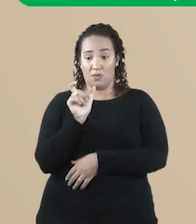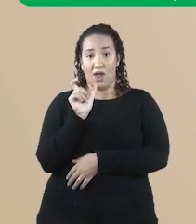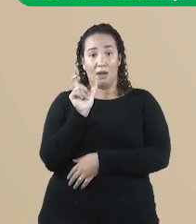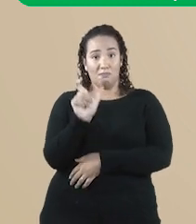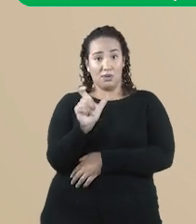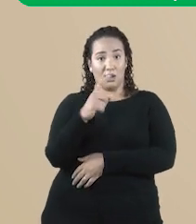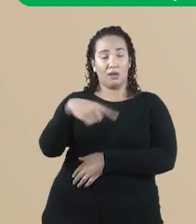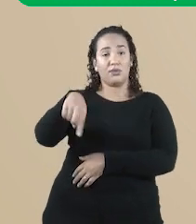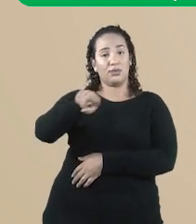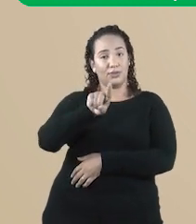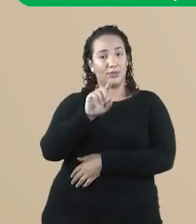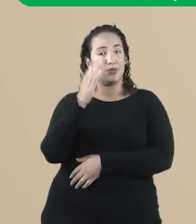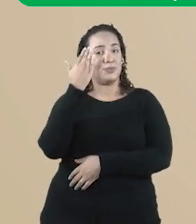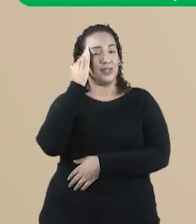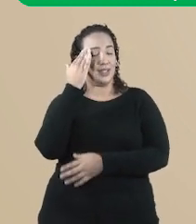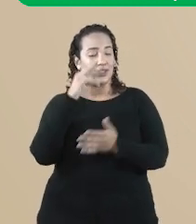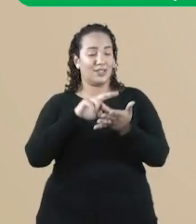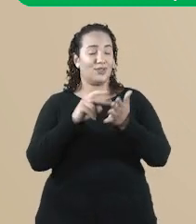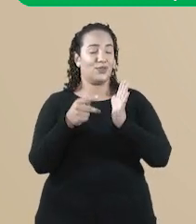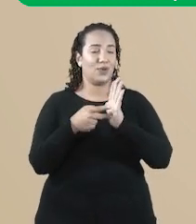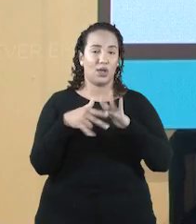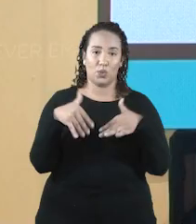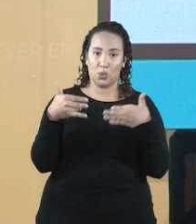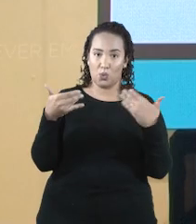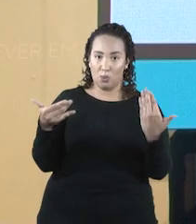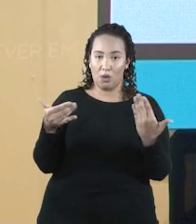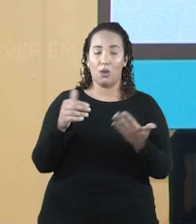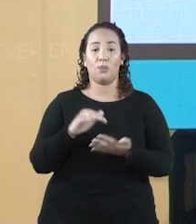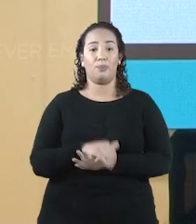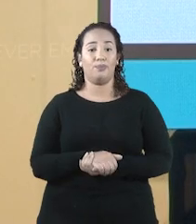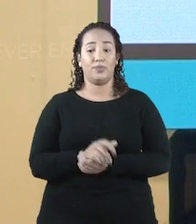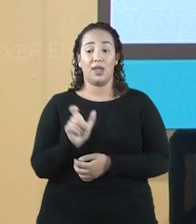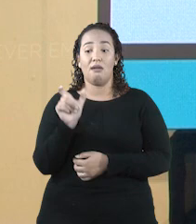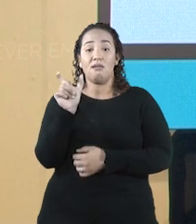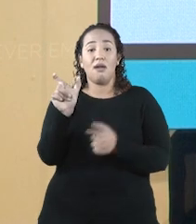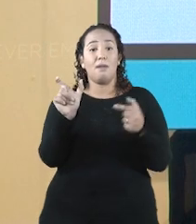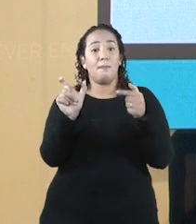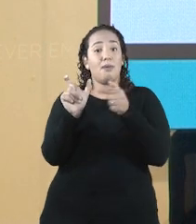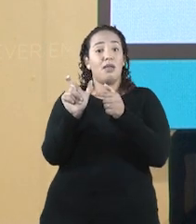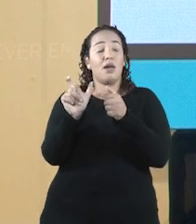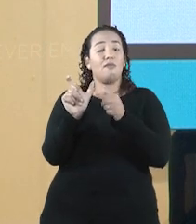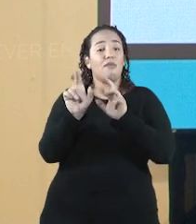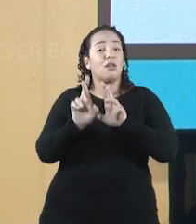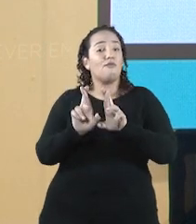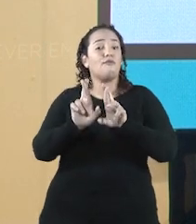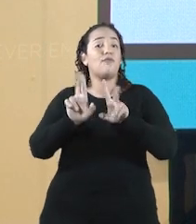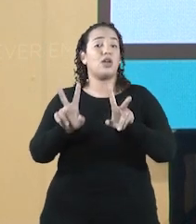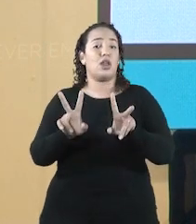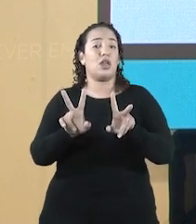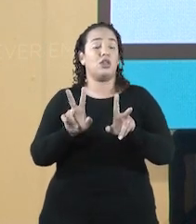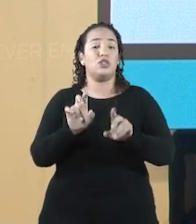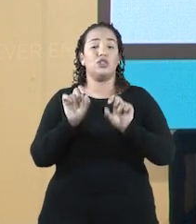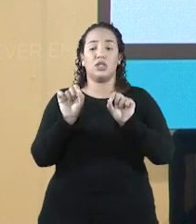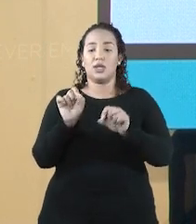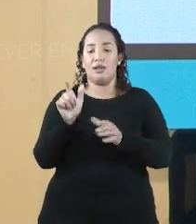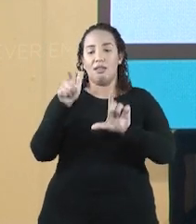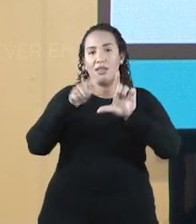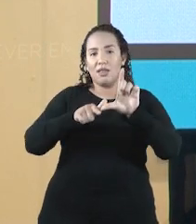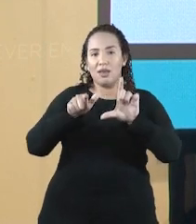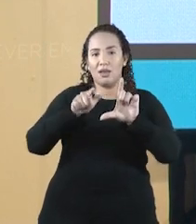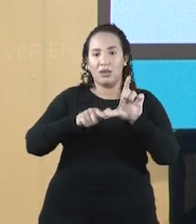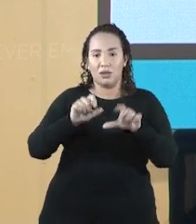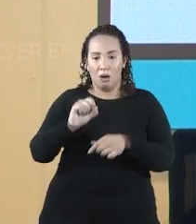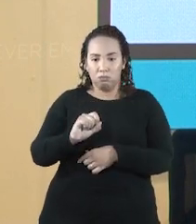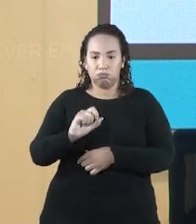a palavra que você vai conhecer os significados. Geralmente, ela apresenta um destaque em relação às outras, ou seja,